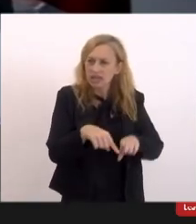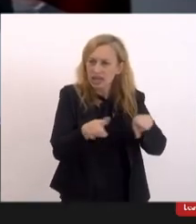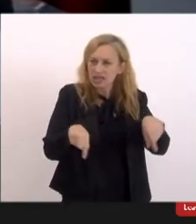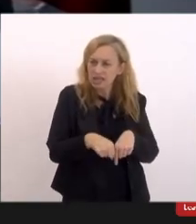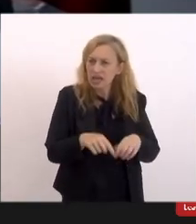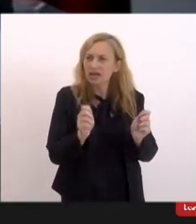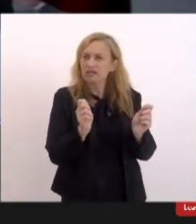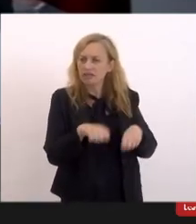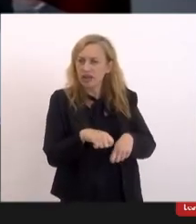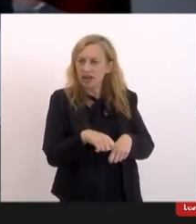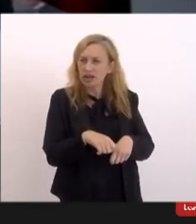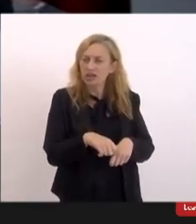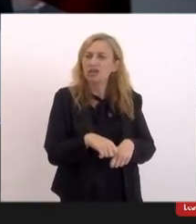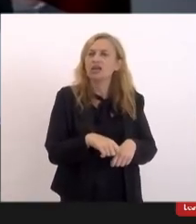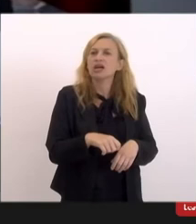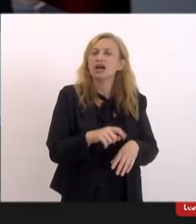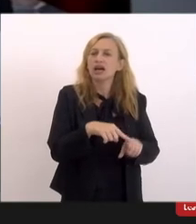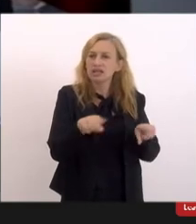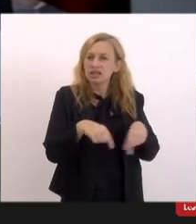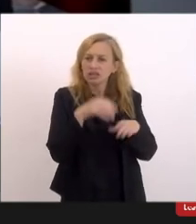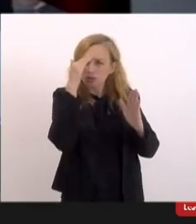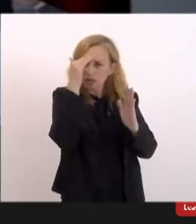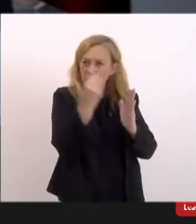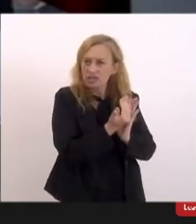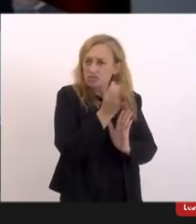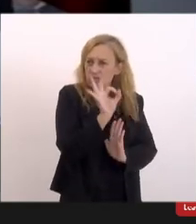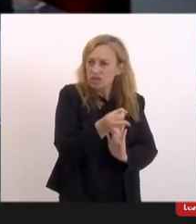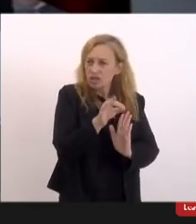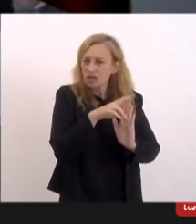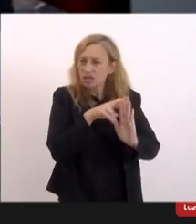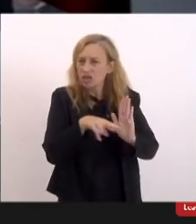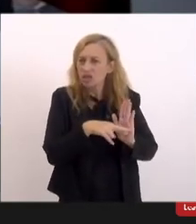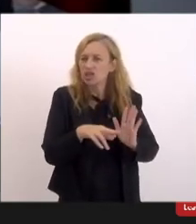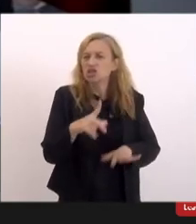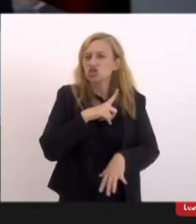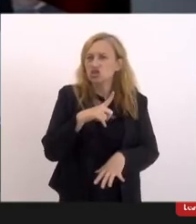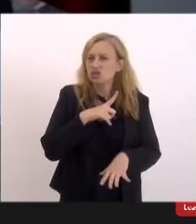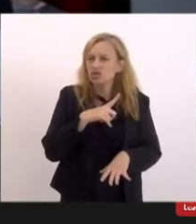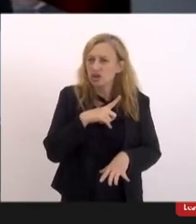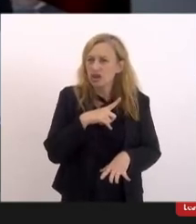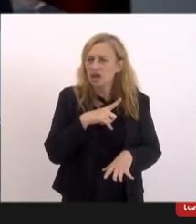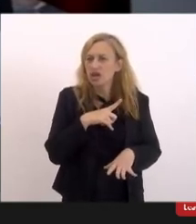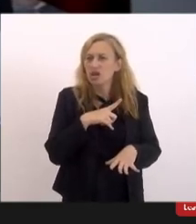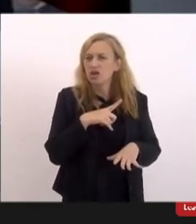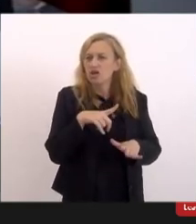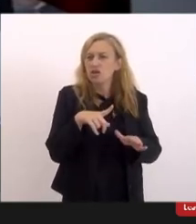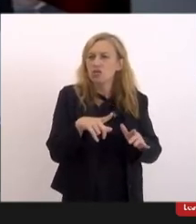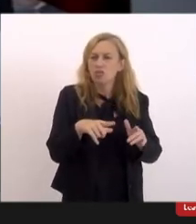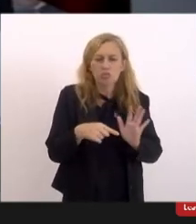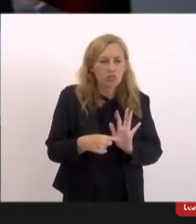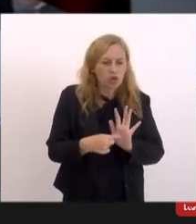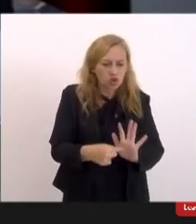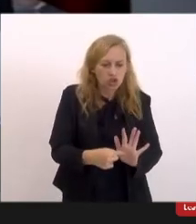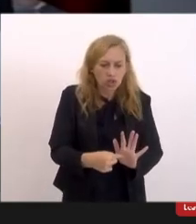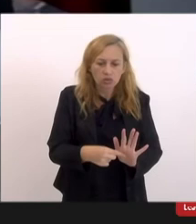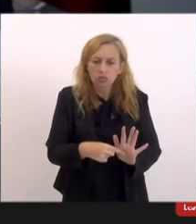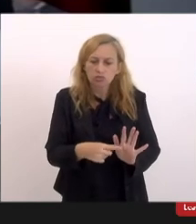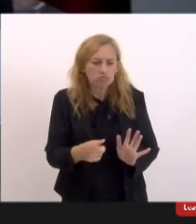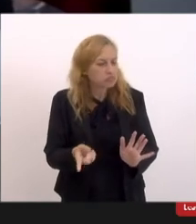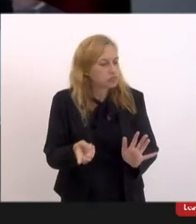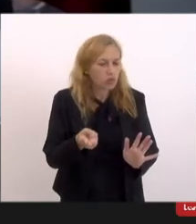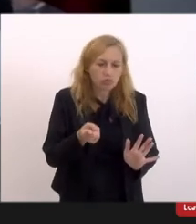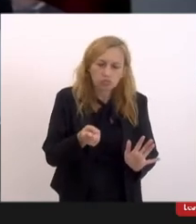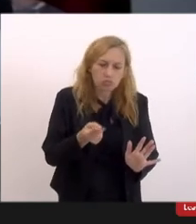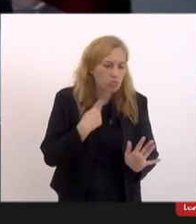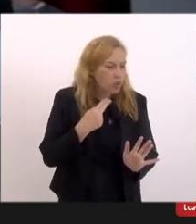está comportando o seu número de alunos regular. Quando a gente tiver uma sinalização em contrário, não dá, ali naquele território, a